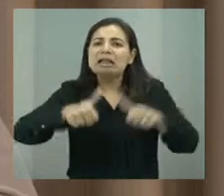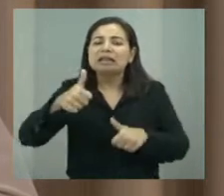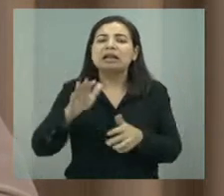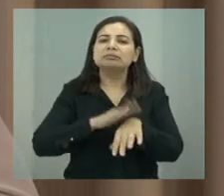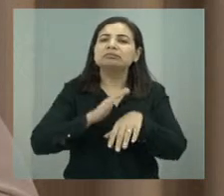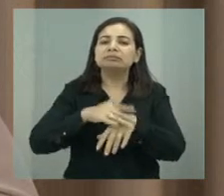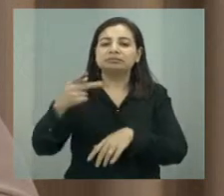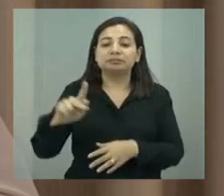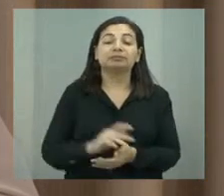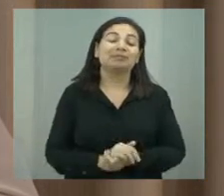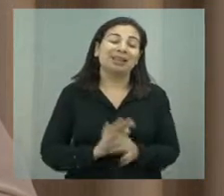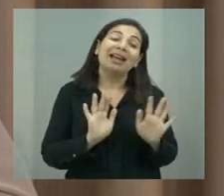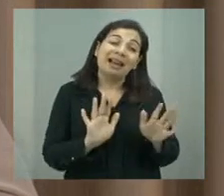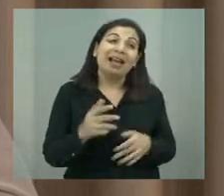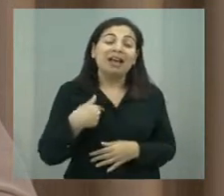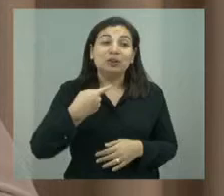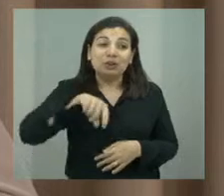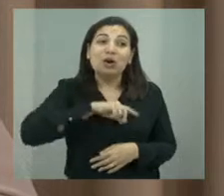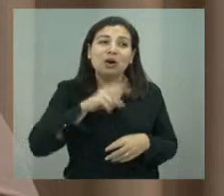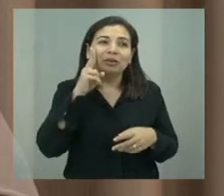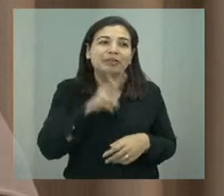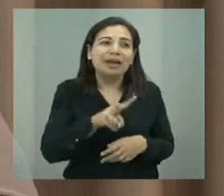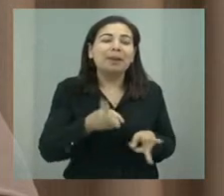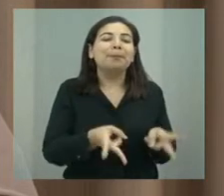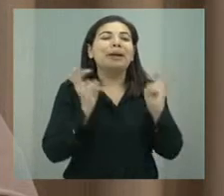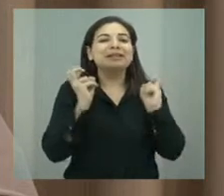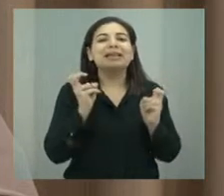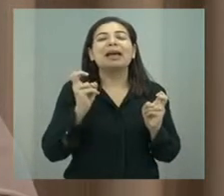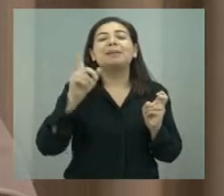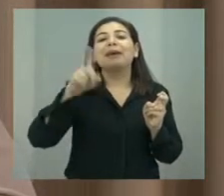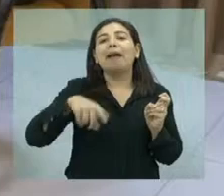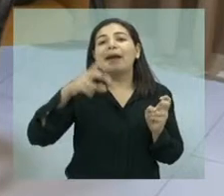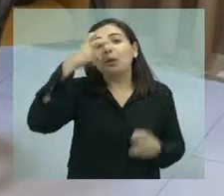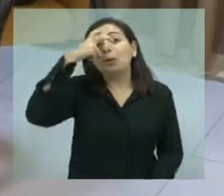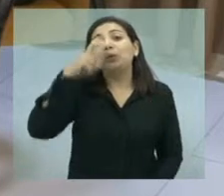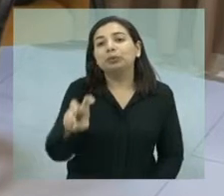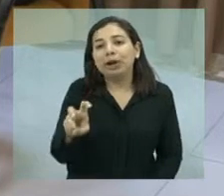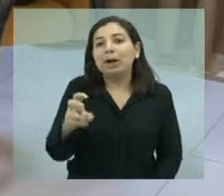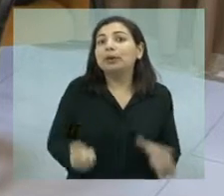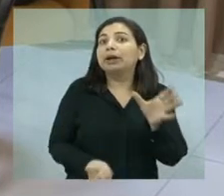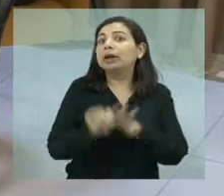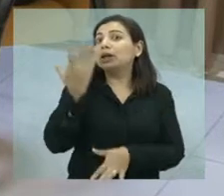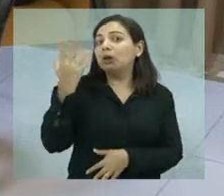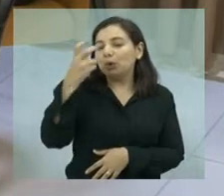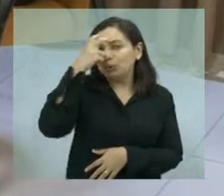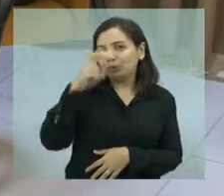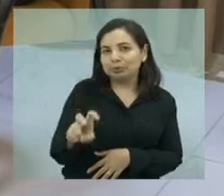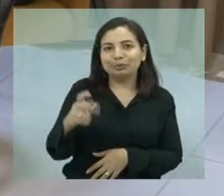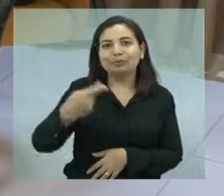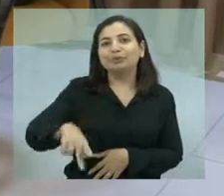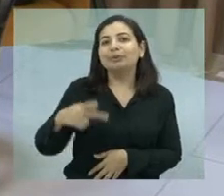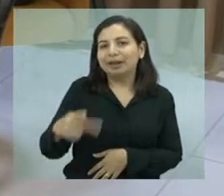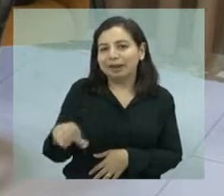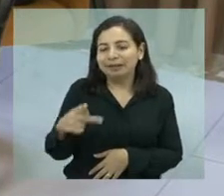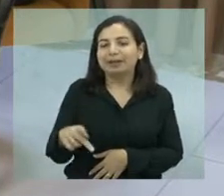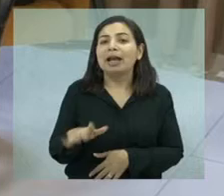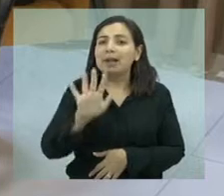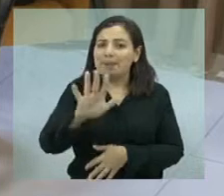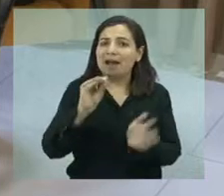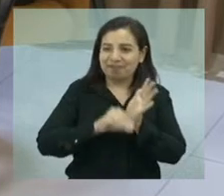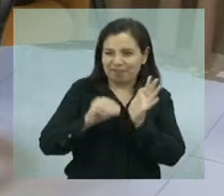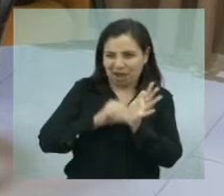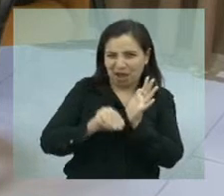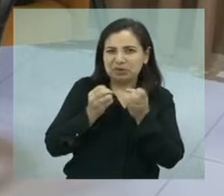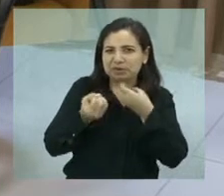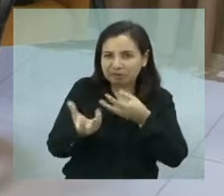realmente algo cultural, né? Criou-se essa cultura aqui no estado de Ceará. Porque não é por falta de informação, né? Não, não é falta de informação. As